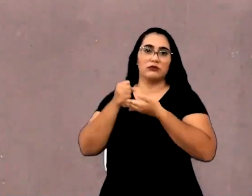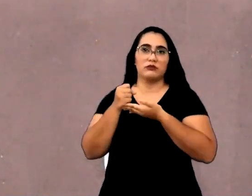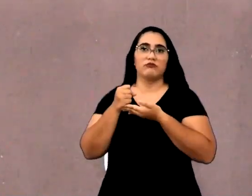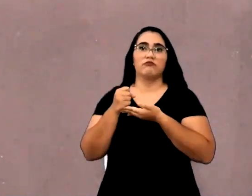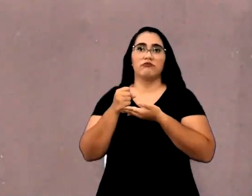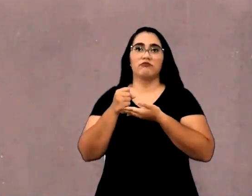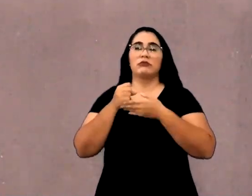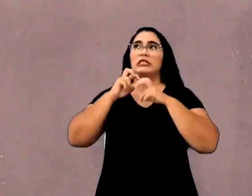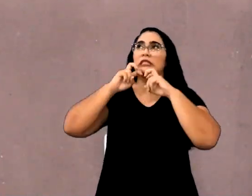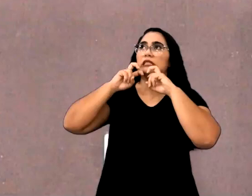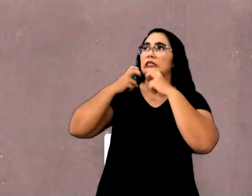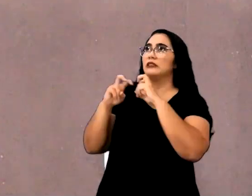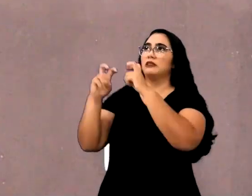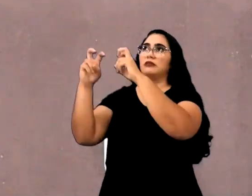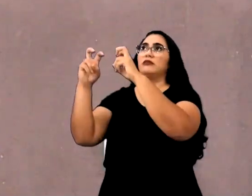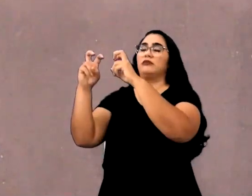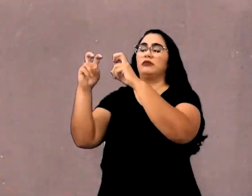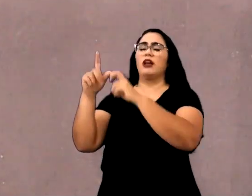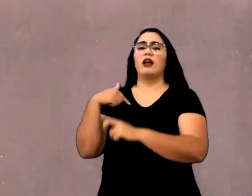A gente vê